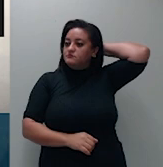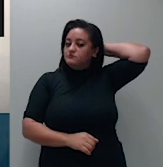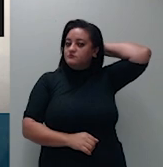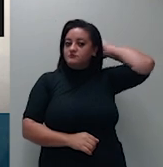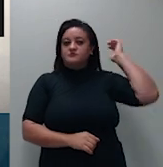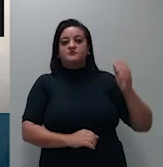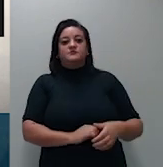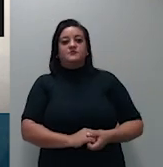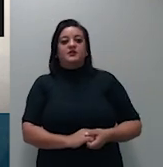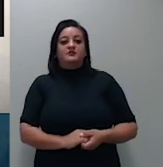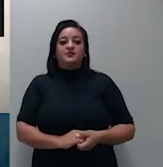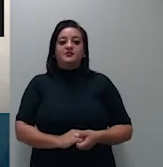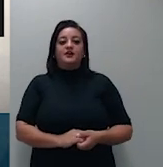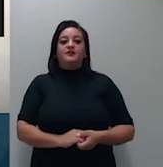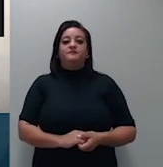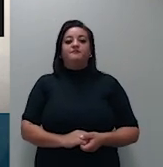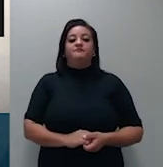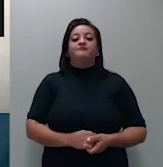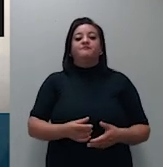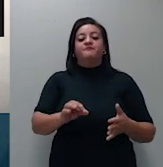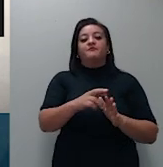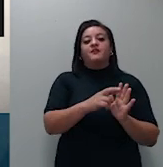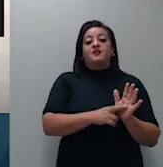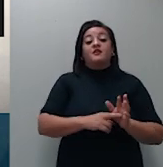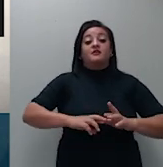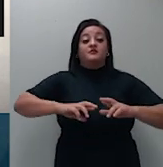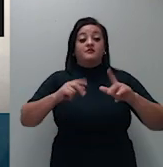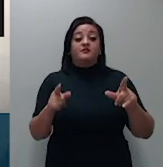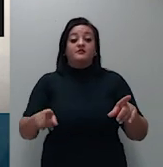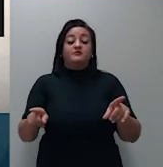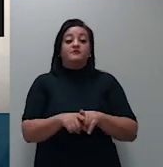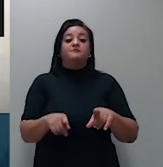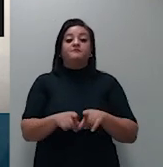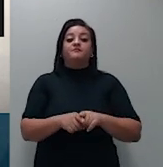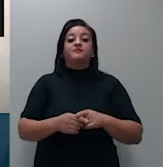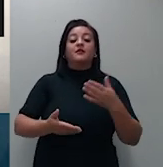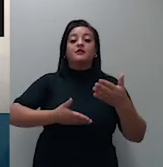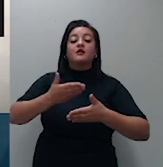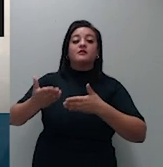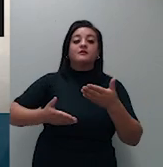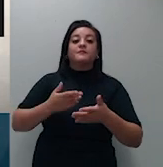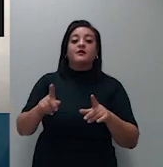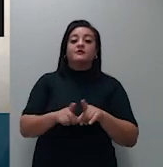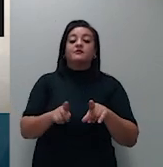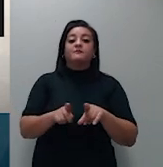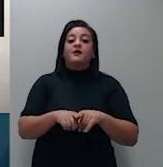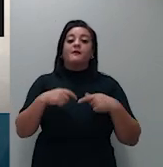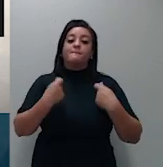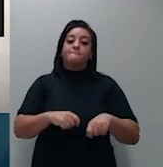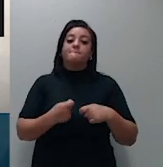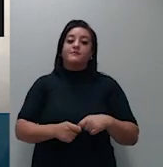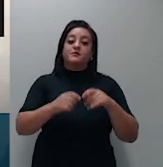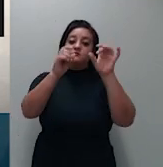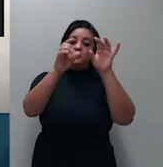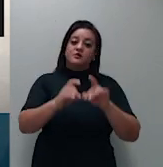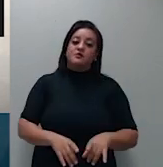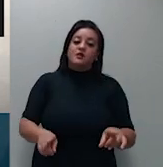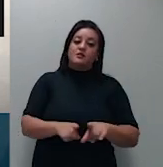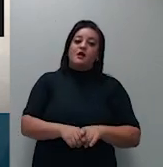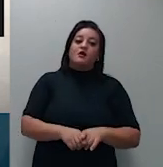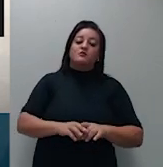assim o regime diferenciado de tratamento deve-se principalmente a peculiar condição